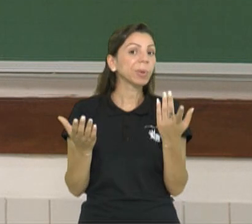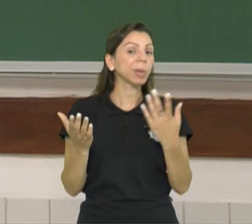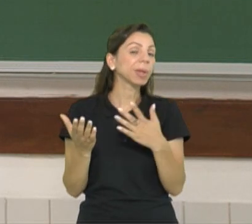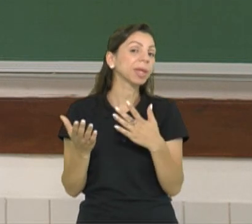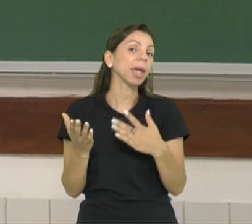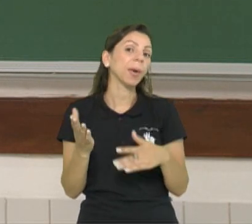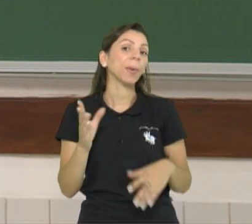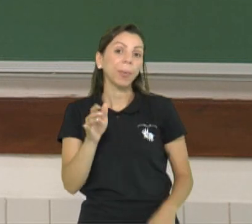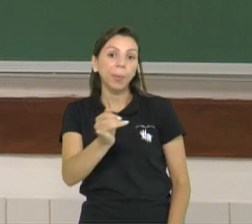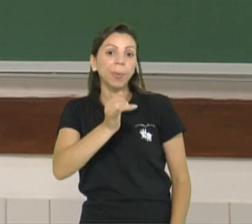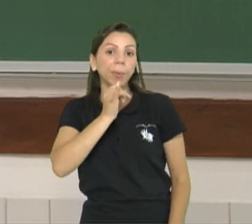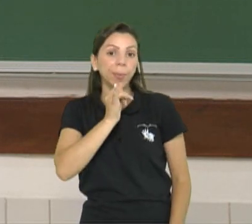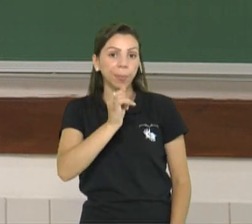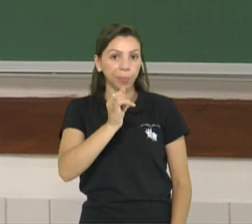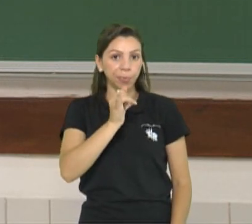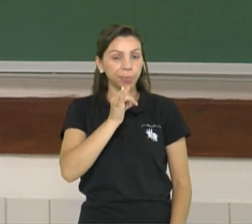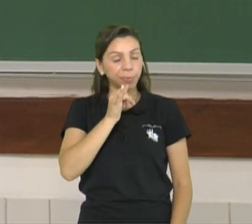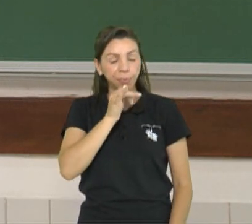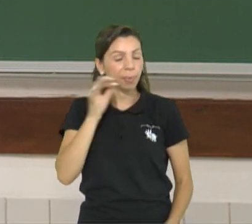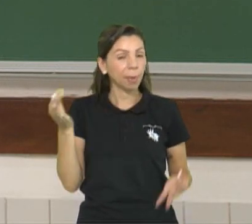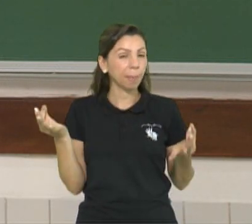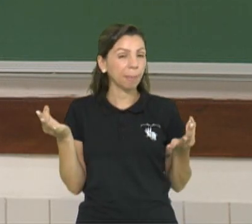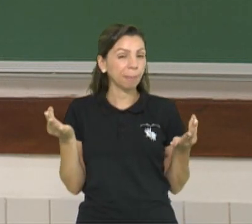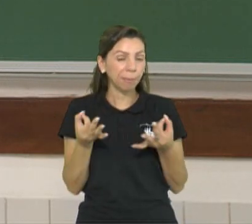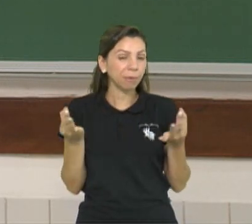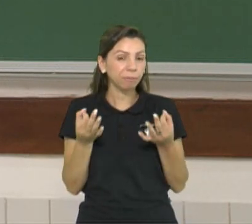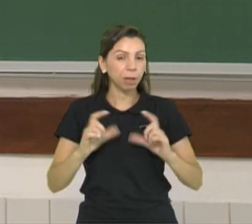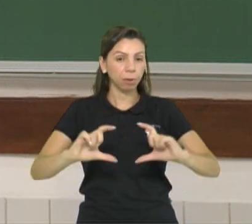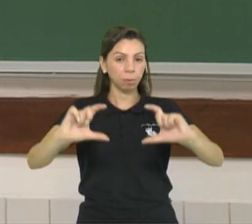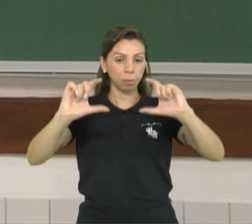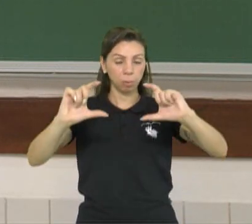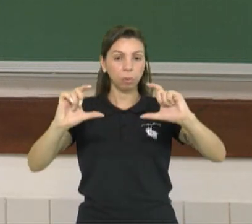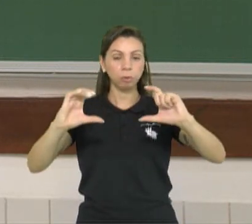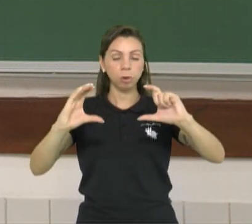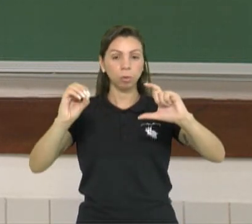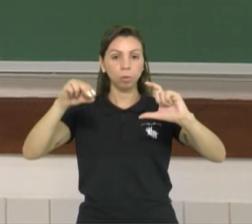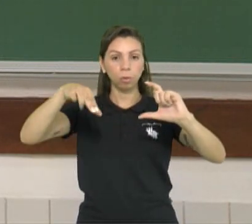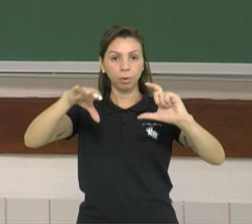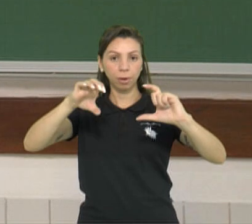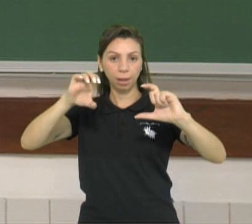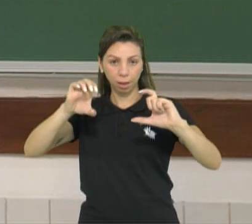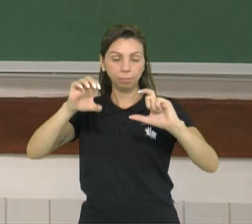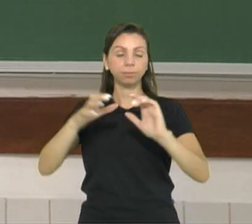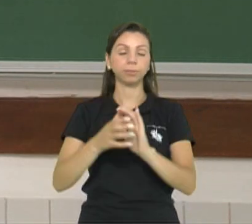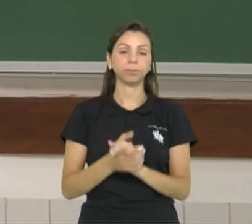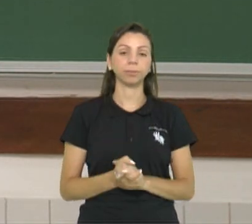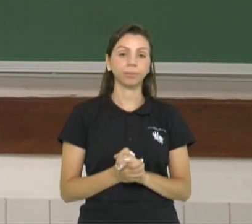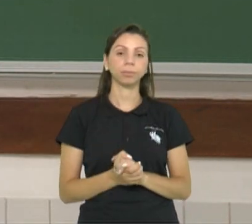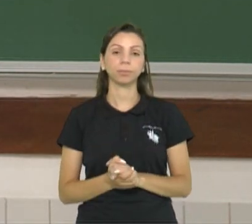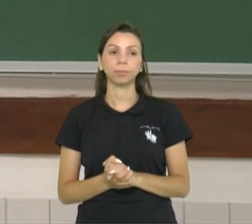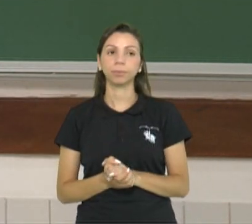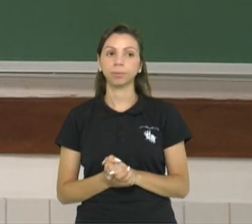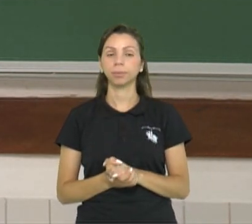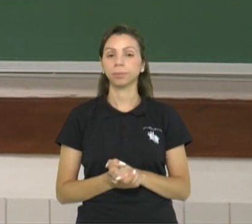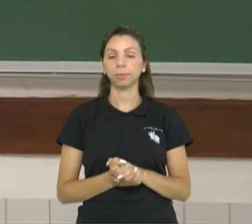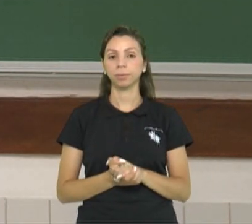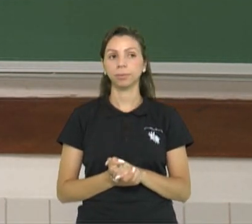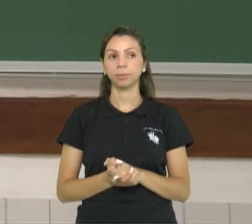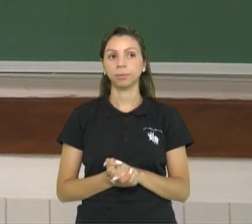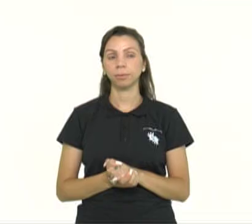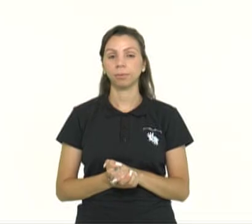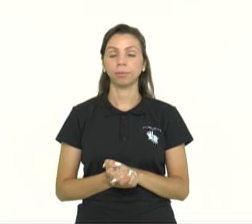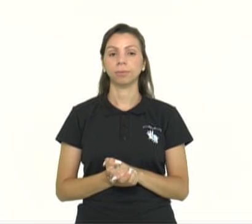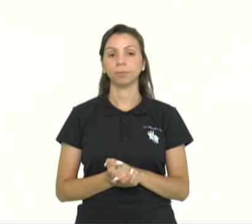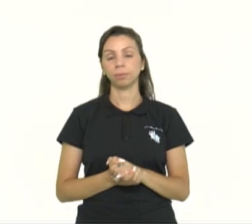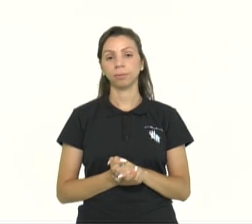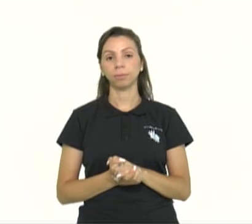exemplo exatamente de um tronco de cone. Tranquilo, gente? Então, vamos dar uma olhadinha aqui, ó. A área